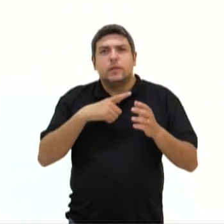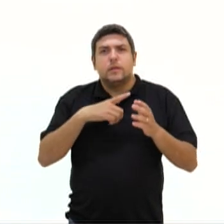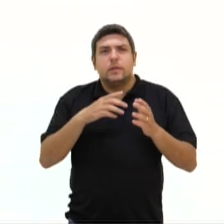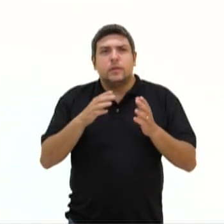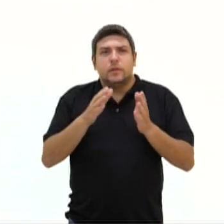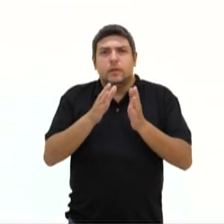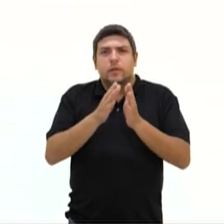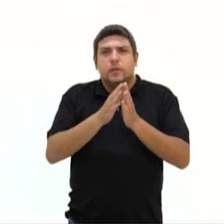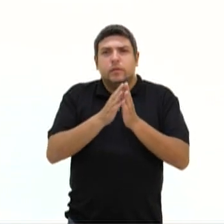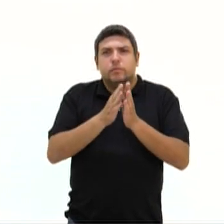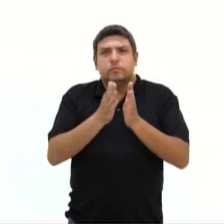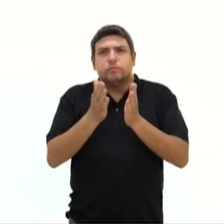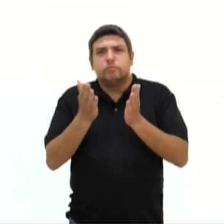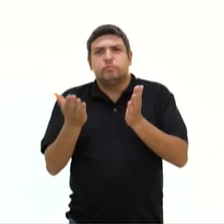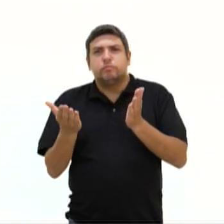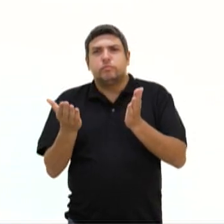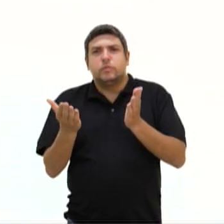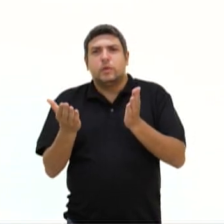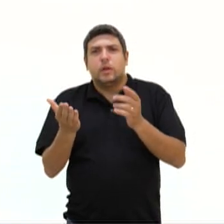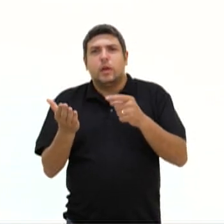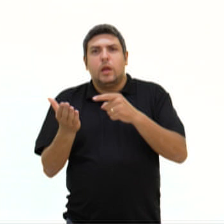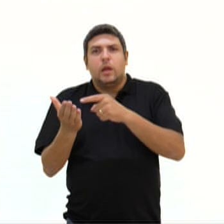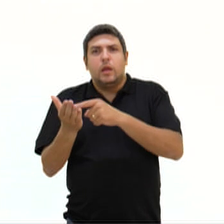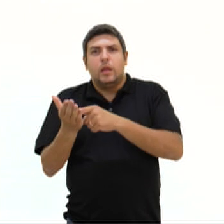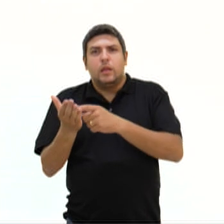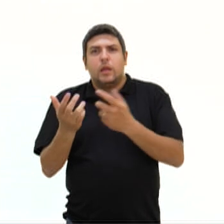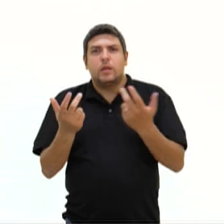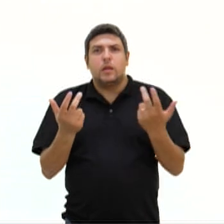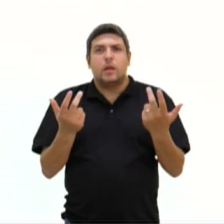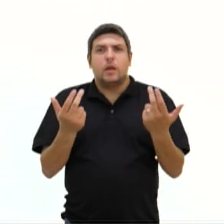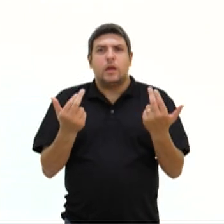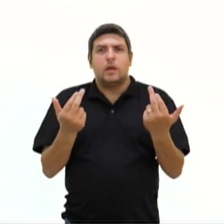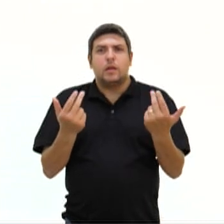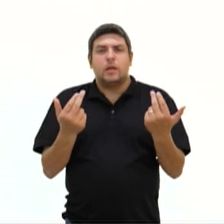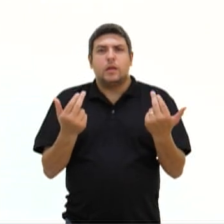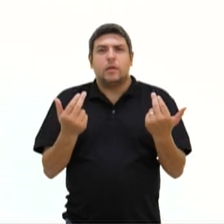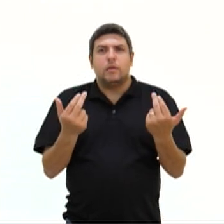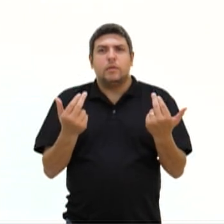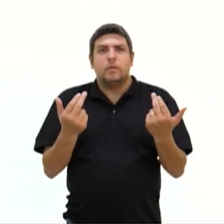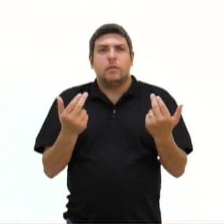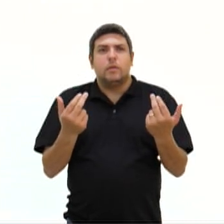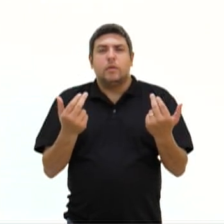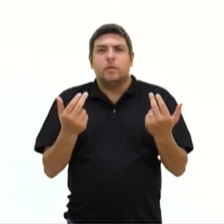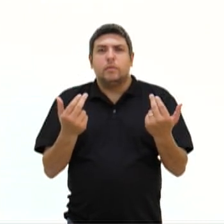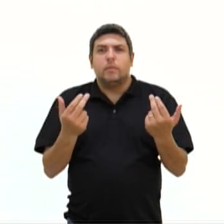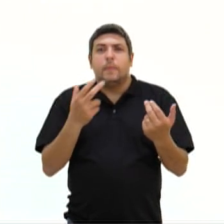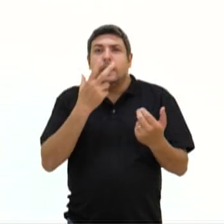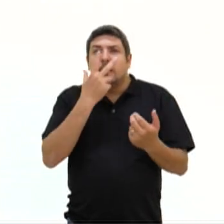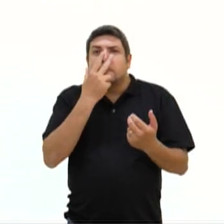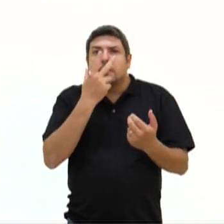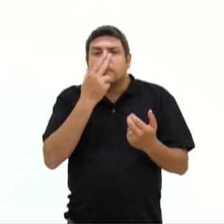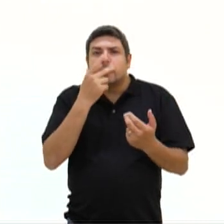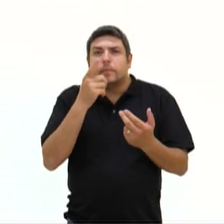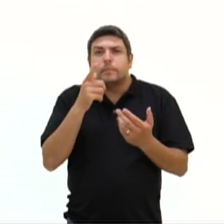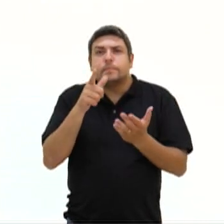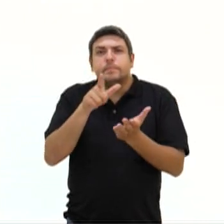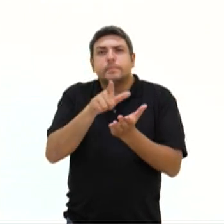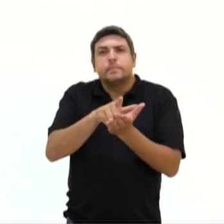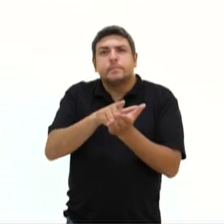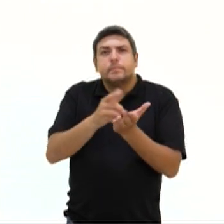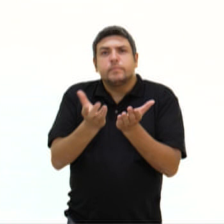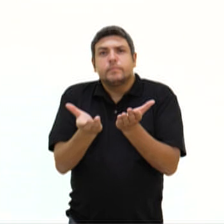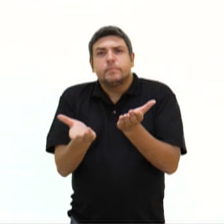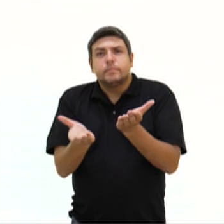exatamente o reflexo da imagem para os dois lados iguais. Como se você fizesse uma dobra nele, pegasse